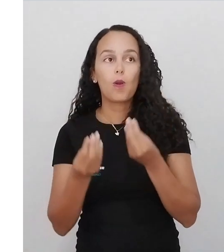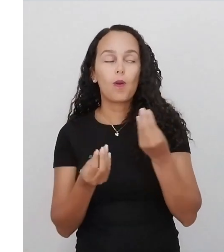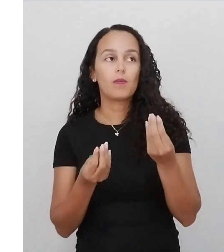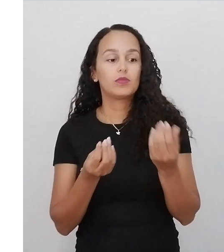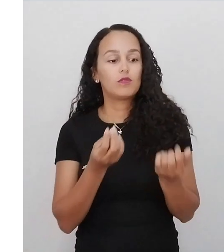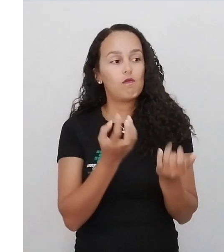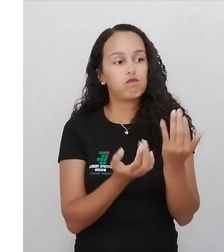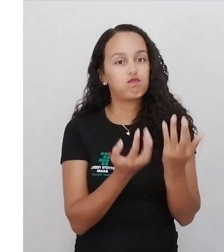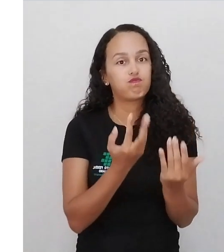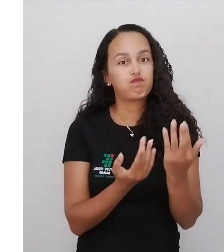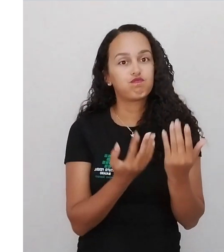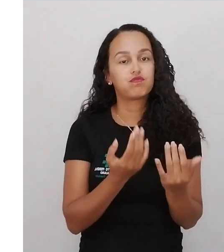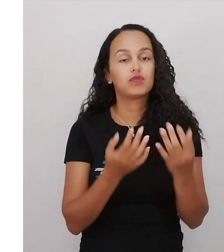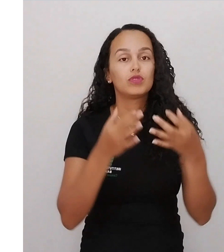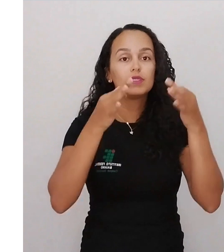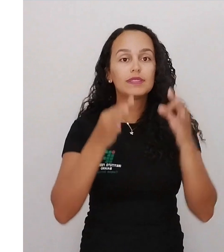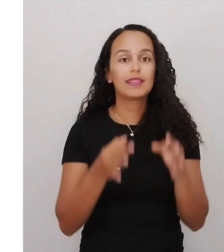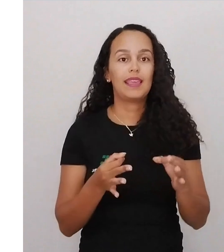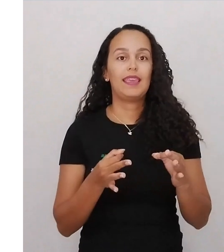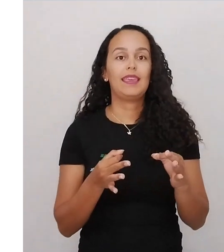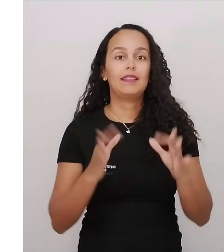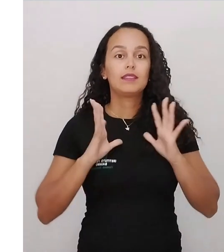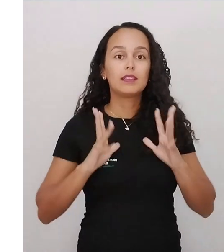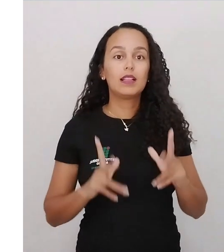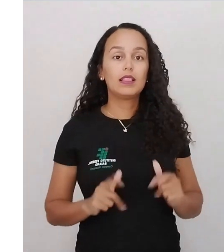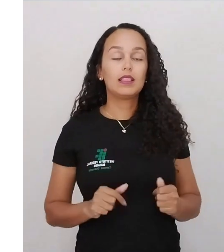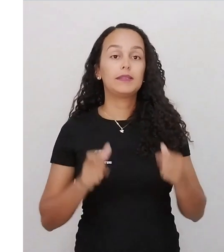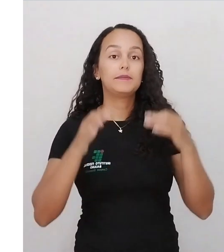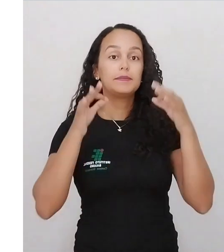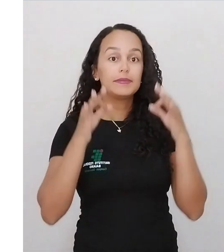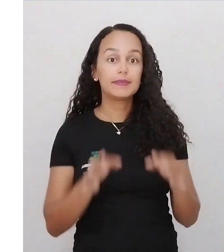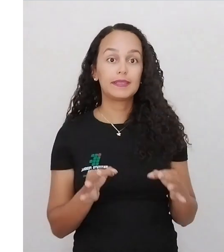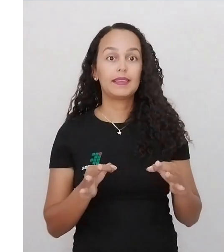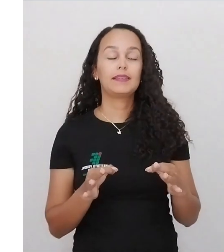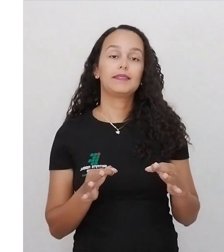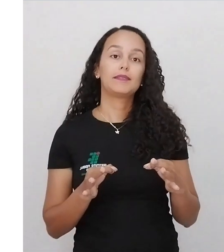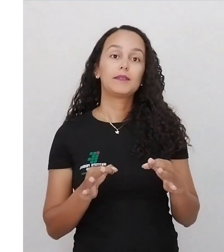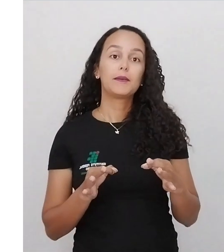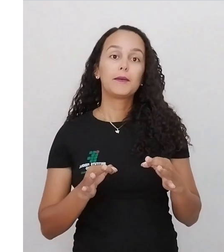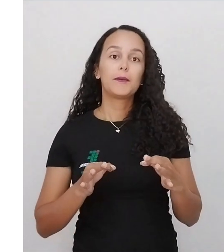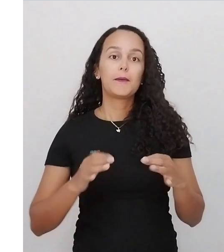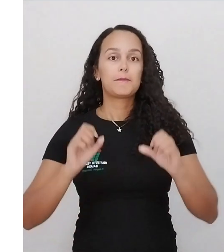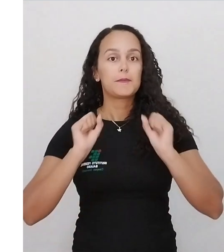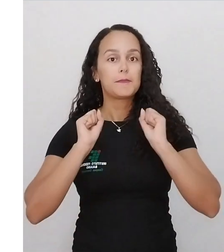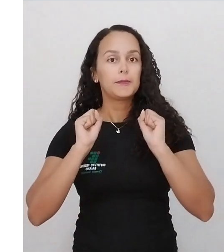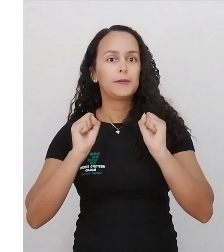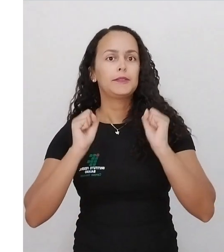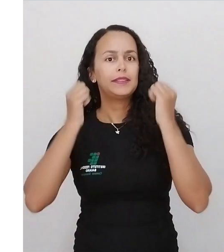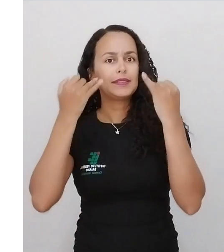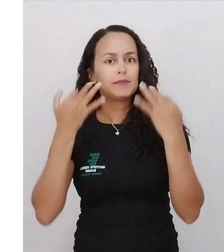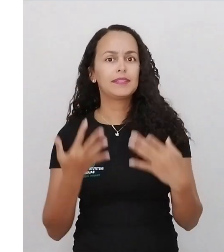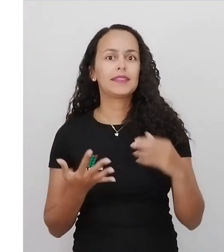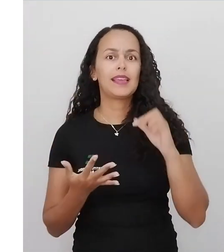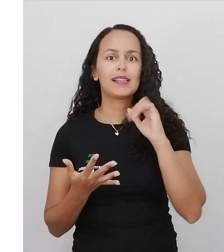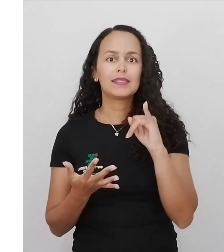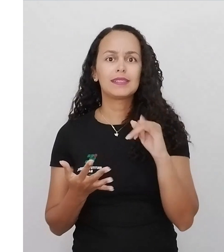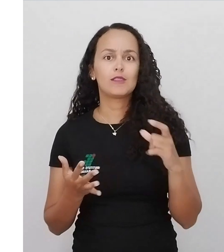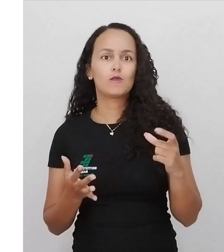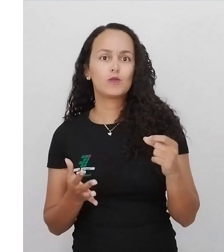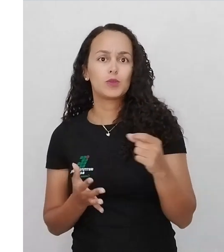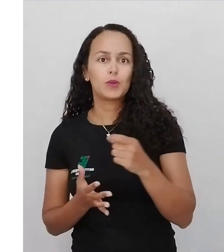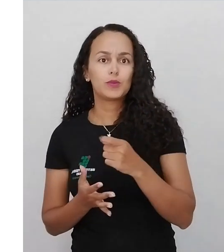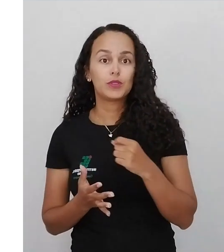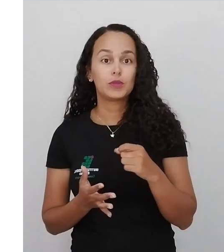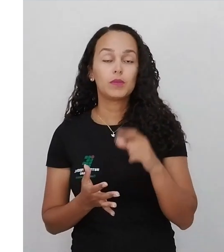acontecia uma fervura ideal, uma esterilização perfeita para poder dizer se aqueles micro-organismos